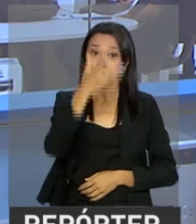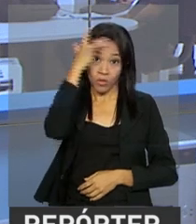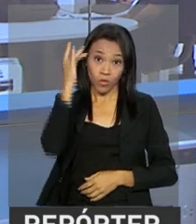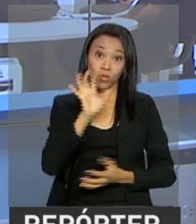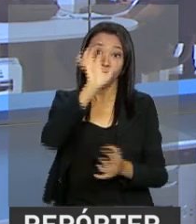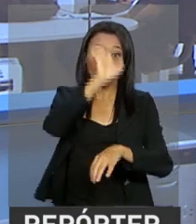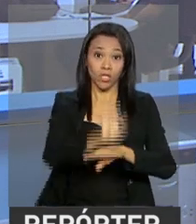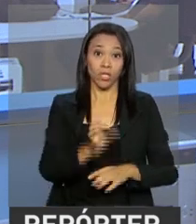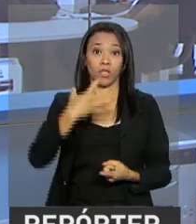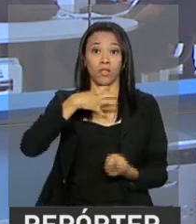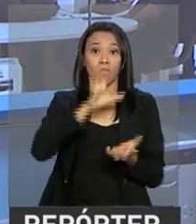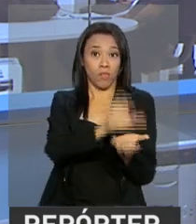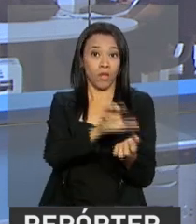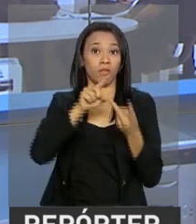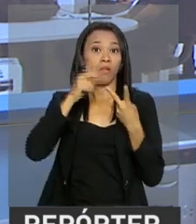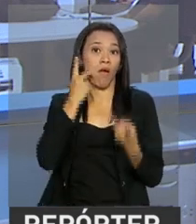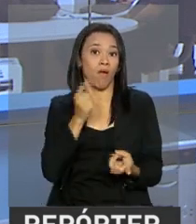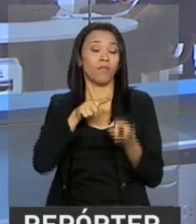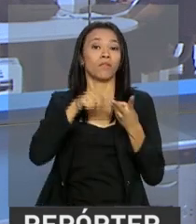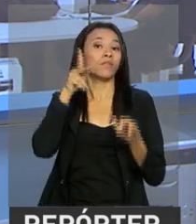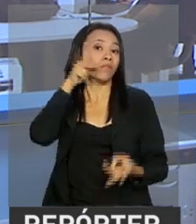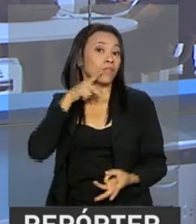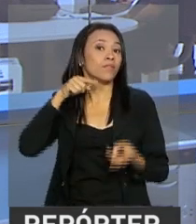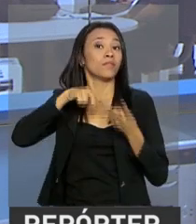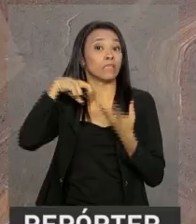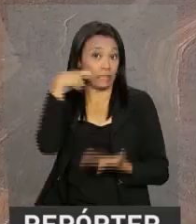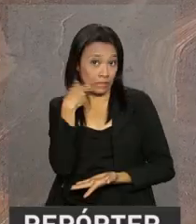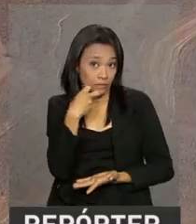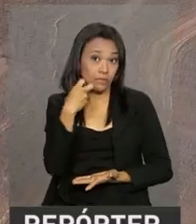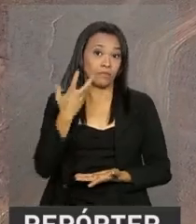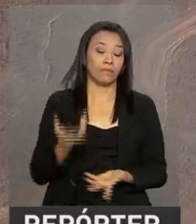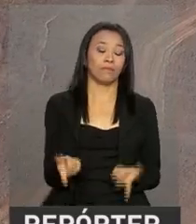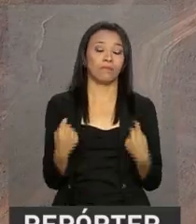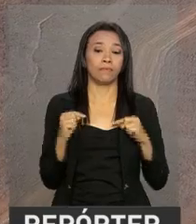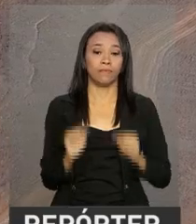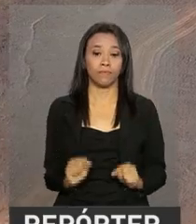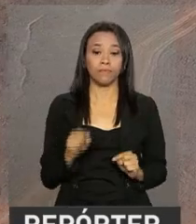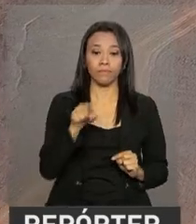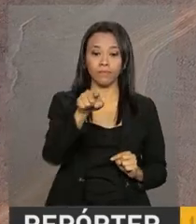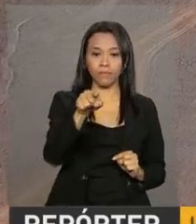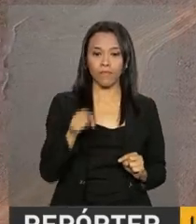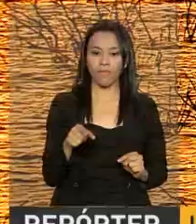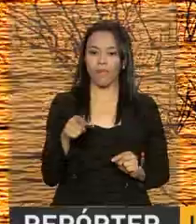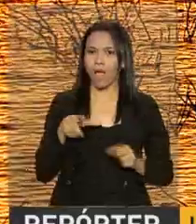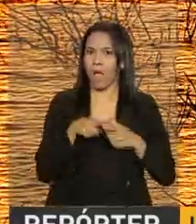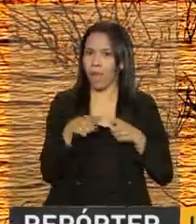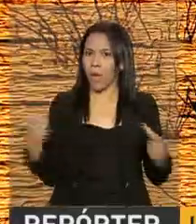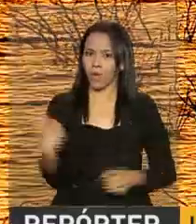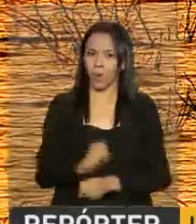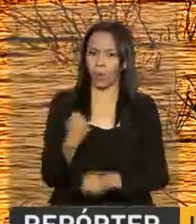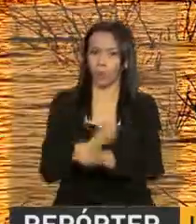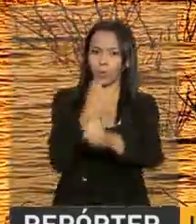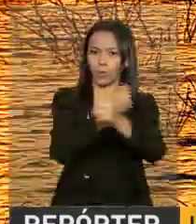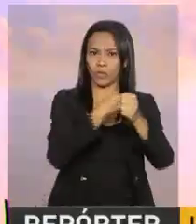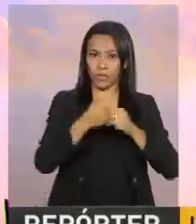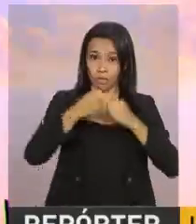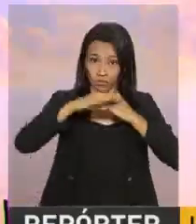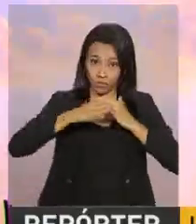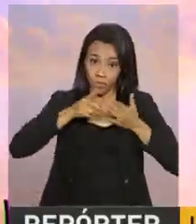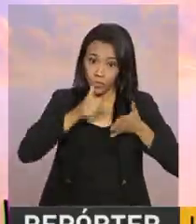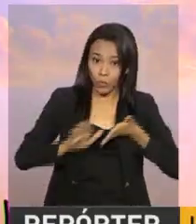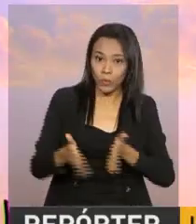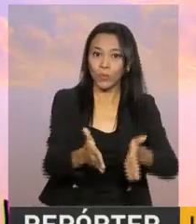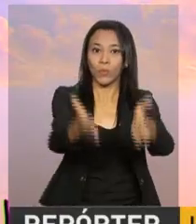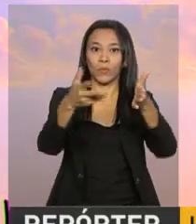Ceará, Paraíba e Rio Grande do Norte. A maior parte das obras de integração do Rio São Francisco